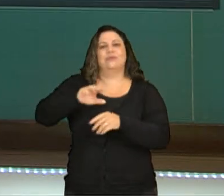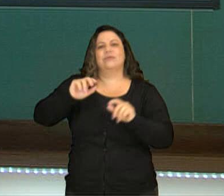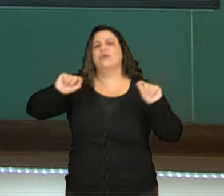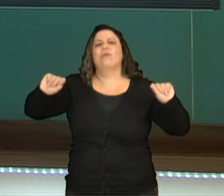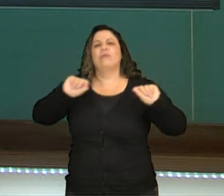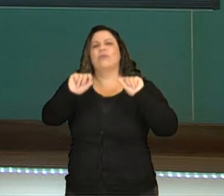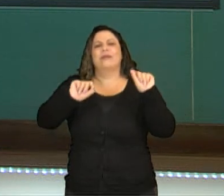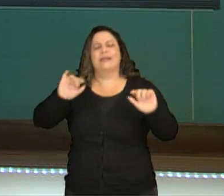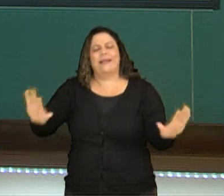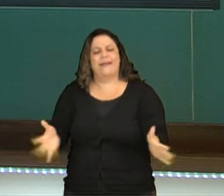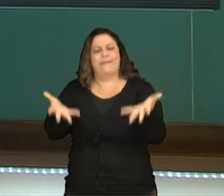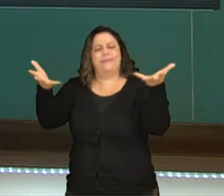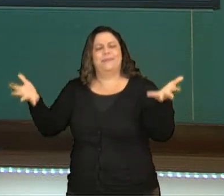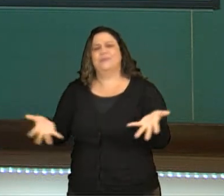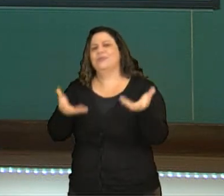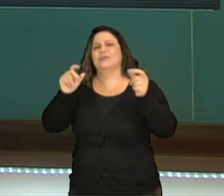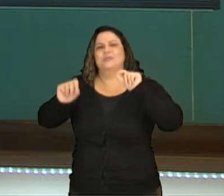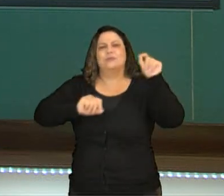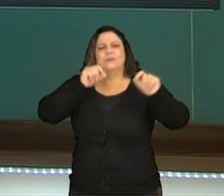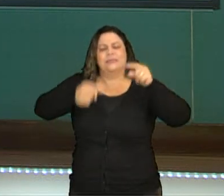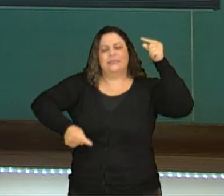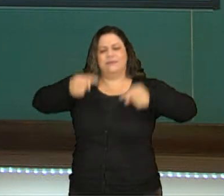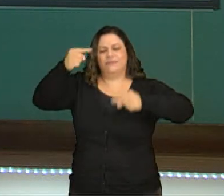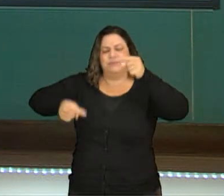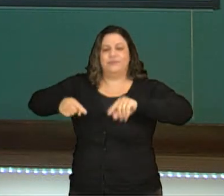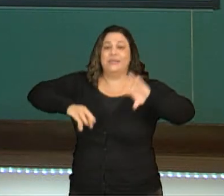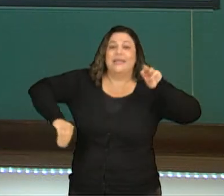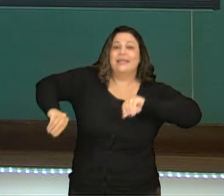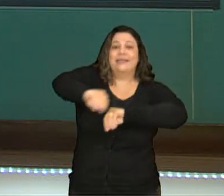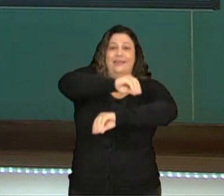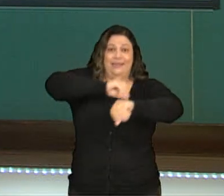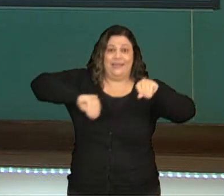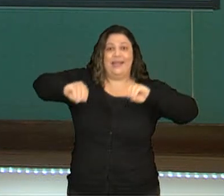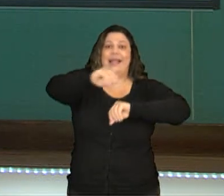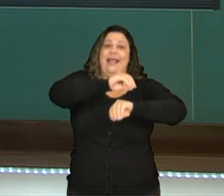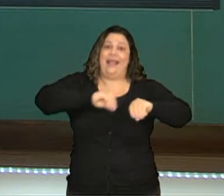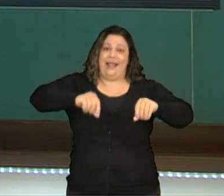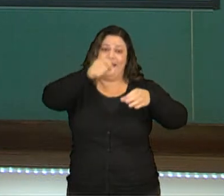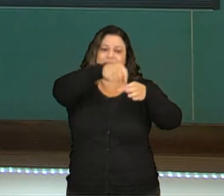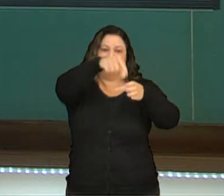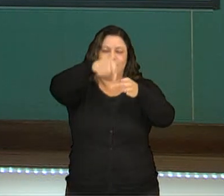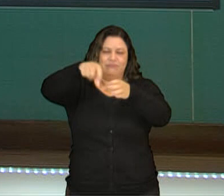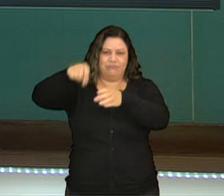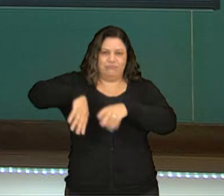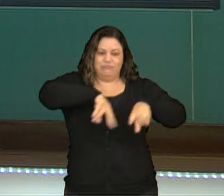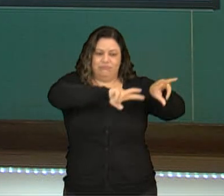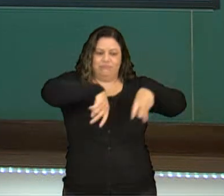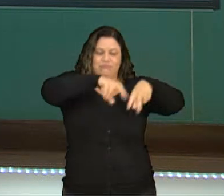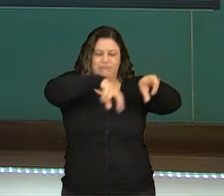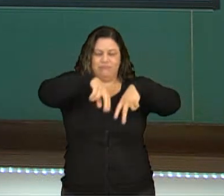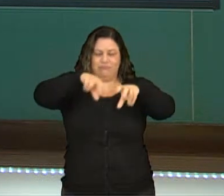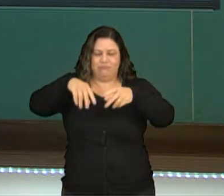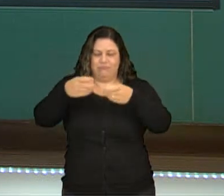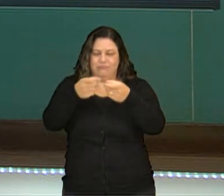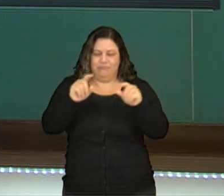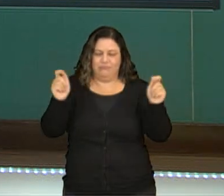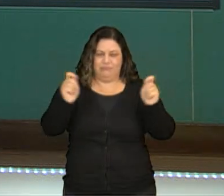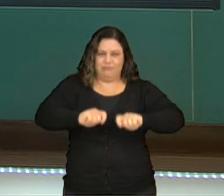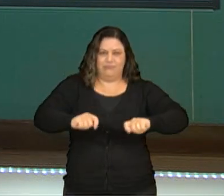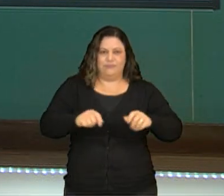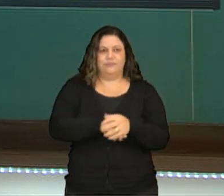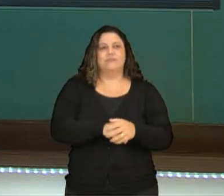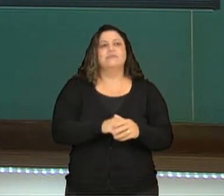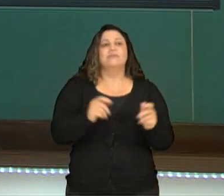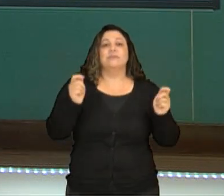motivações ali, as disputas locais. Disputa por terras cultiváveis, numa área aí mais desértica, numa área